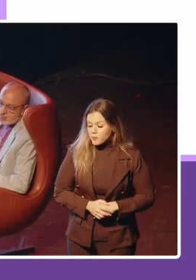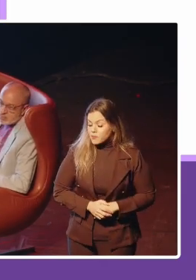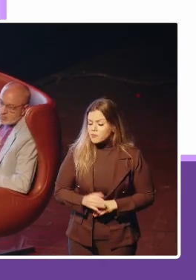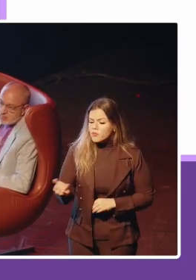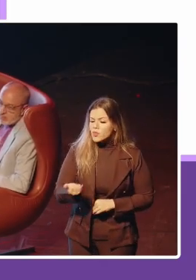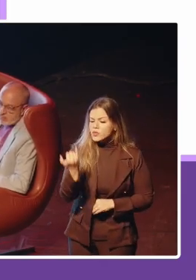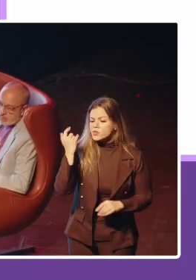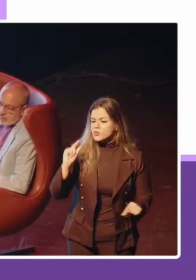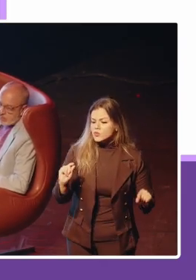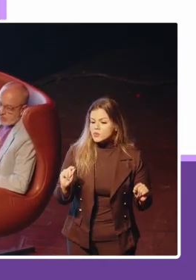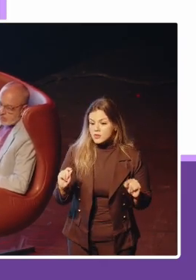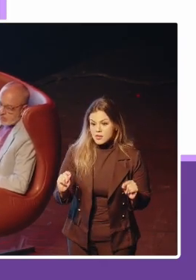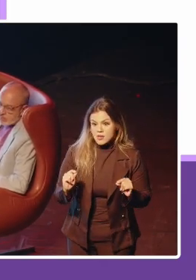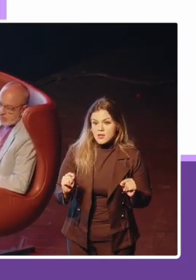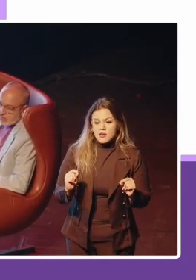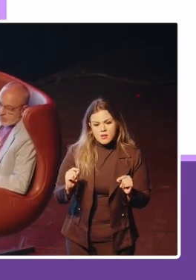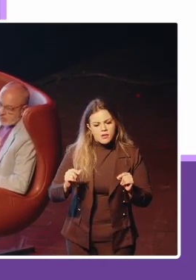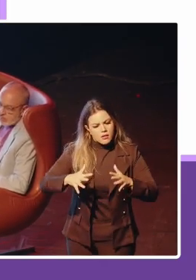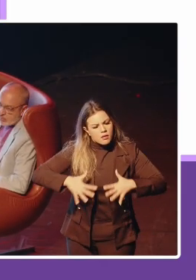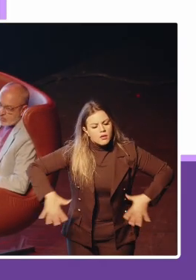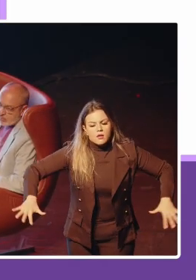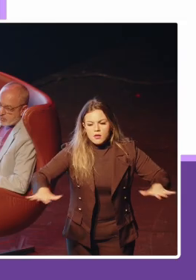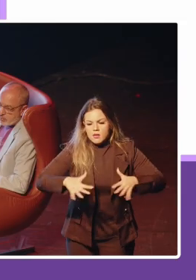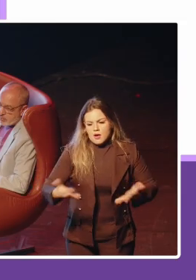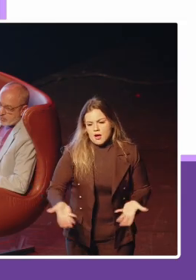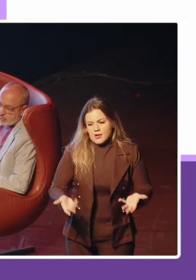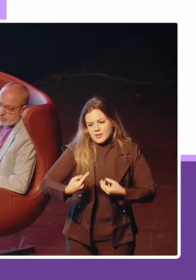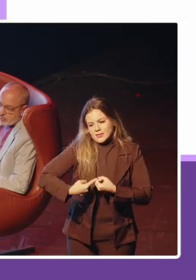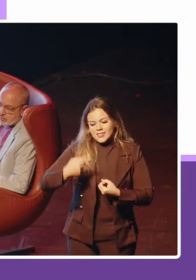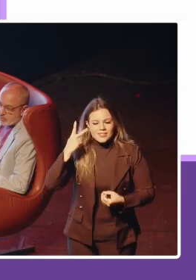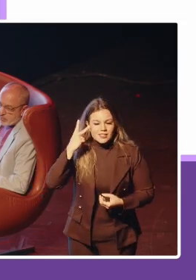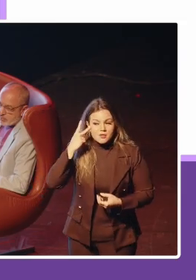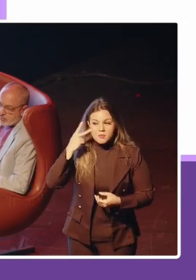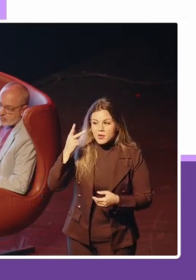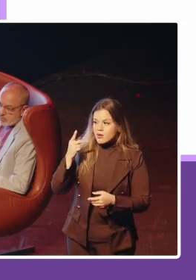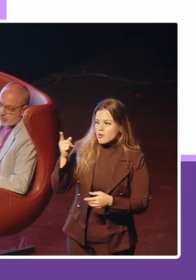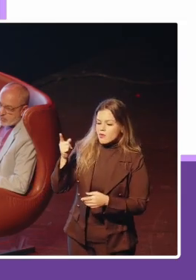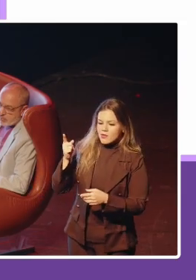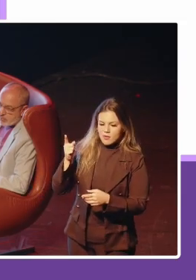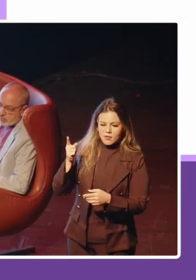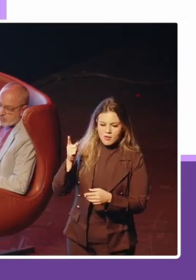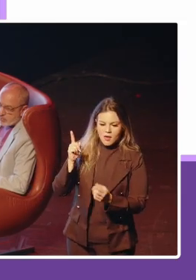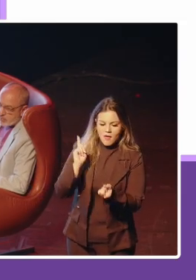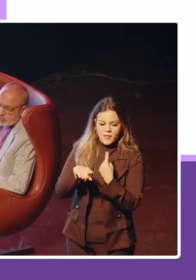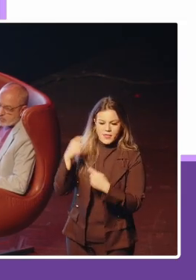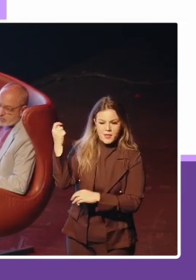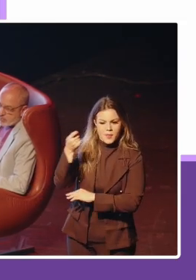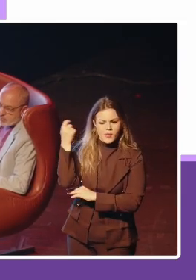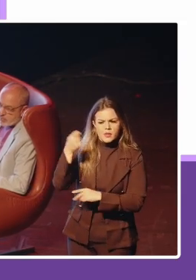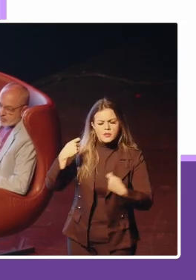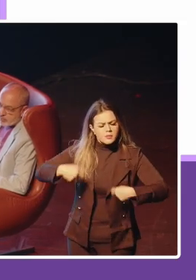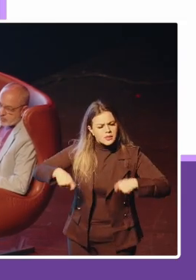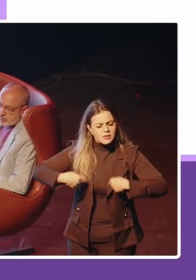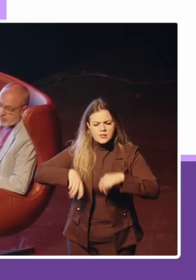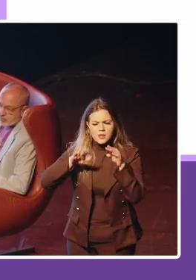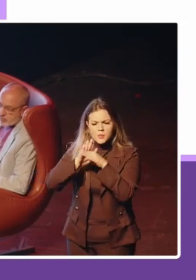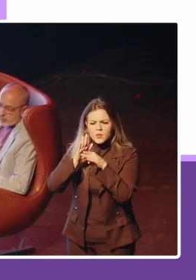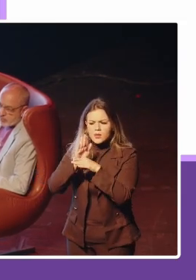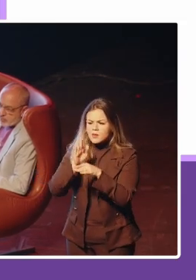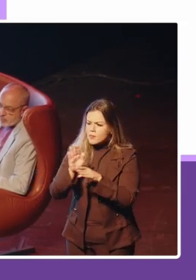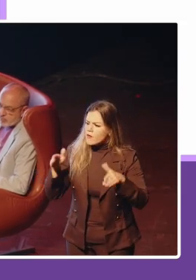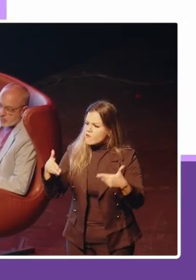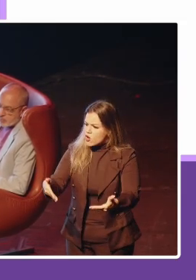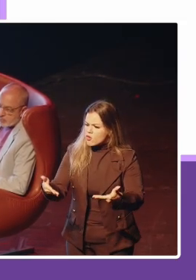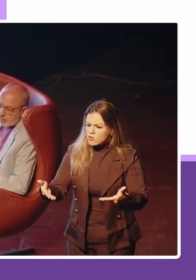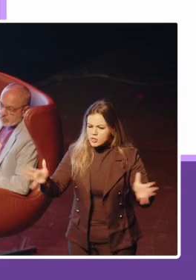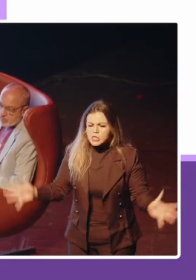também que as cidades, né, a gente está em São Paulo, na Avenida Paulista, tenha programas, por exemplo, para beneficiar